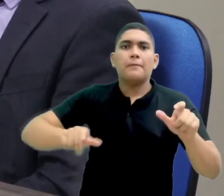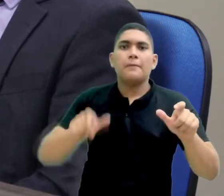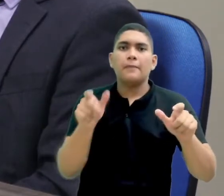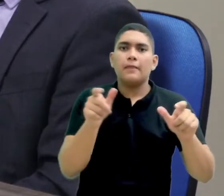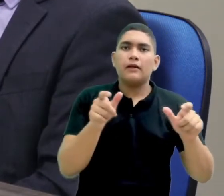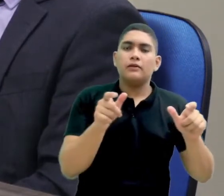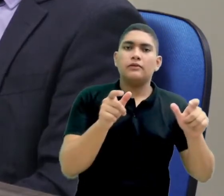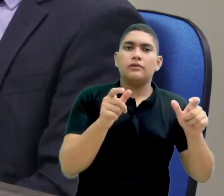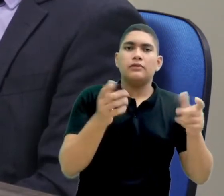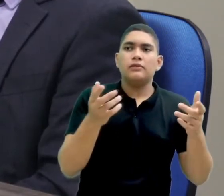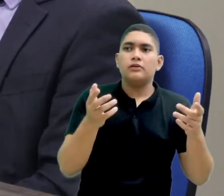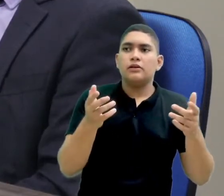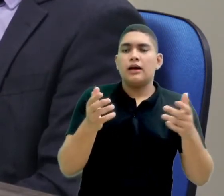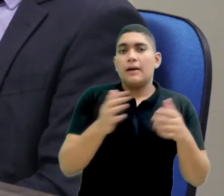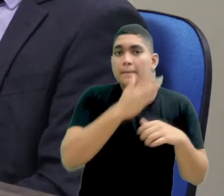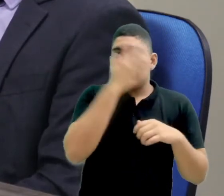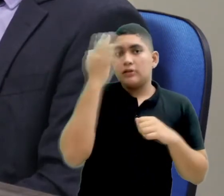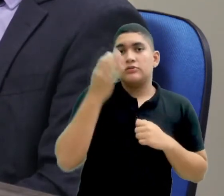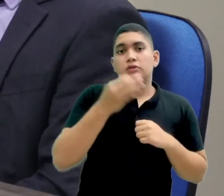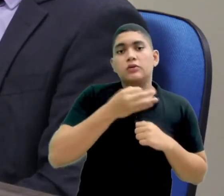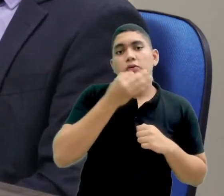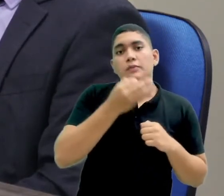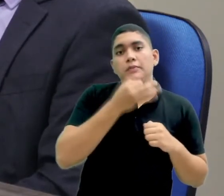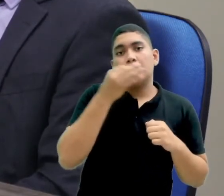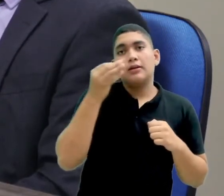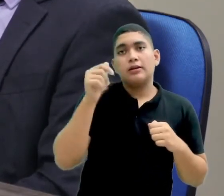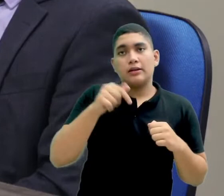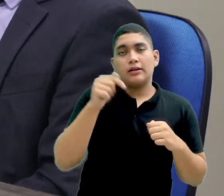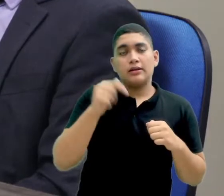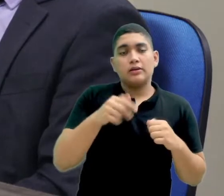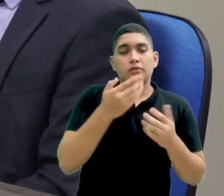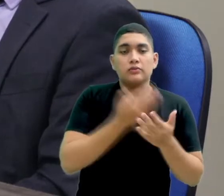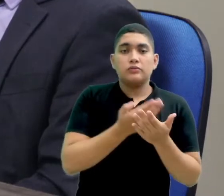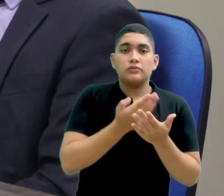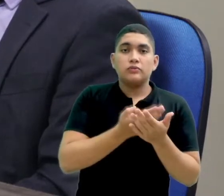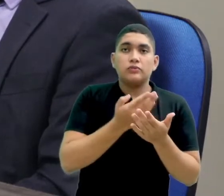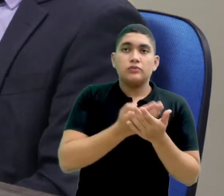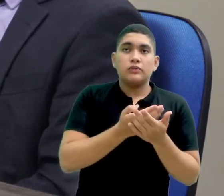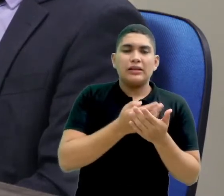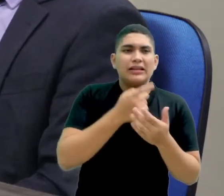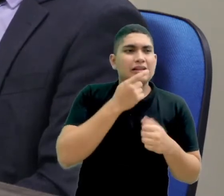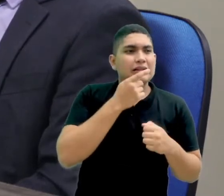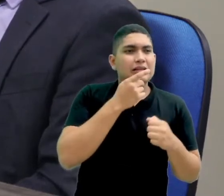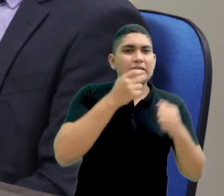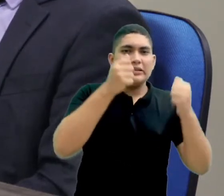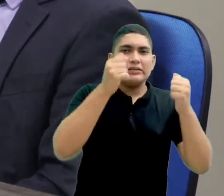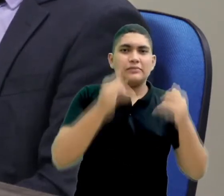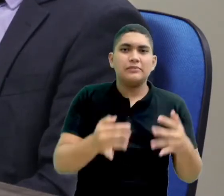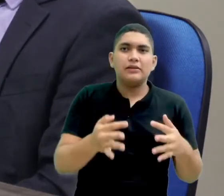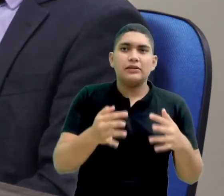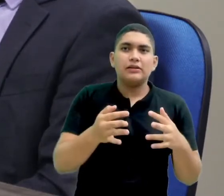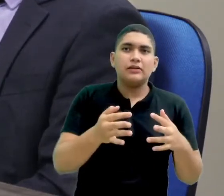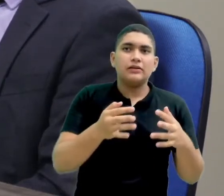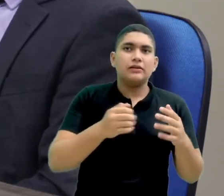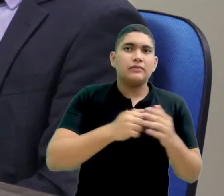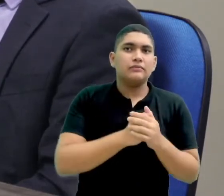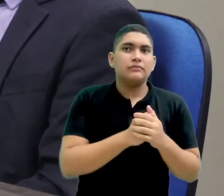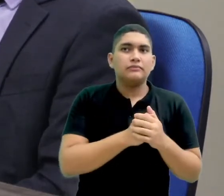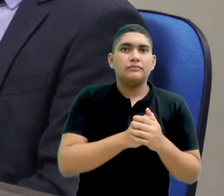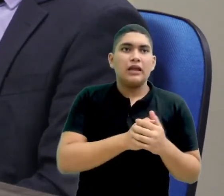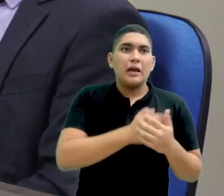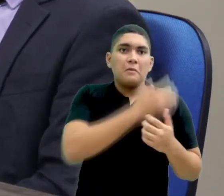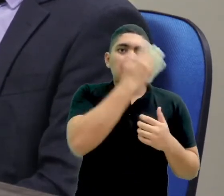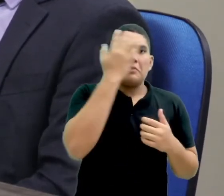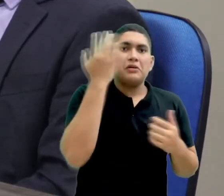da lição, ele vem trazer o significado de raca, que significa inútil, cabeça oca